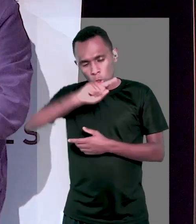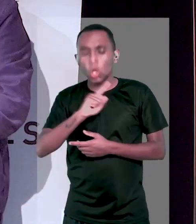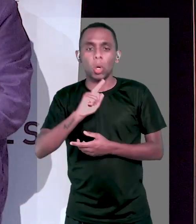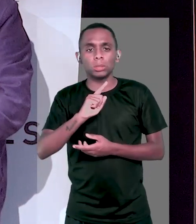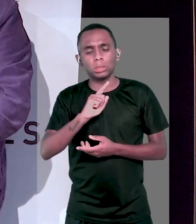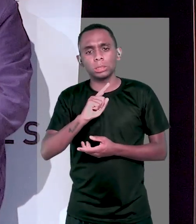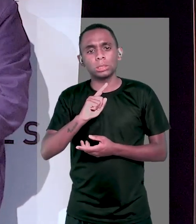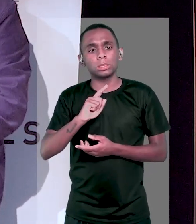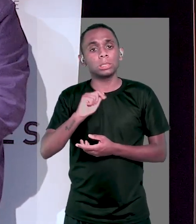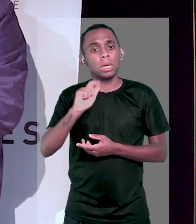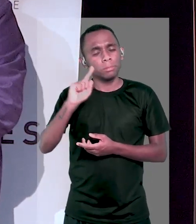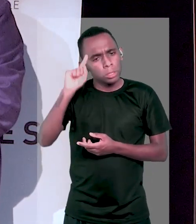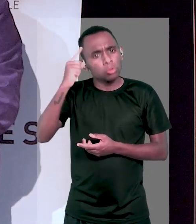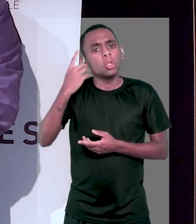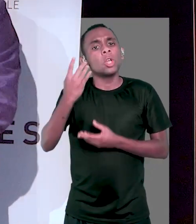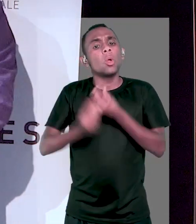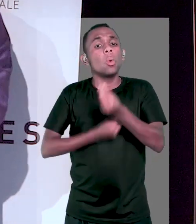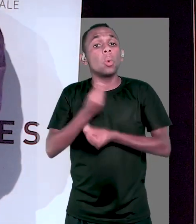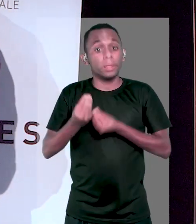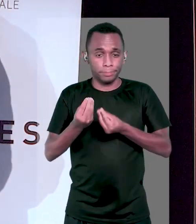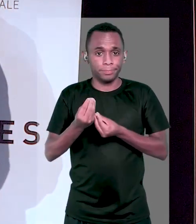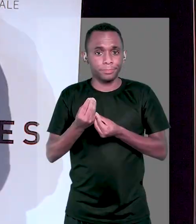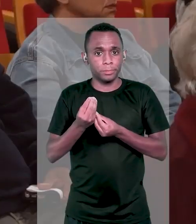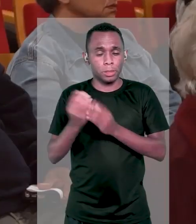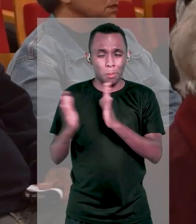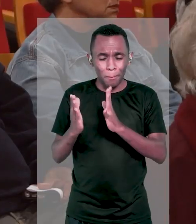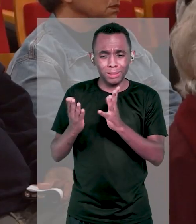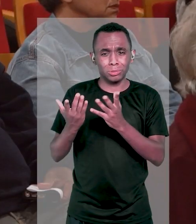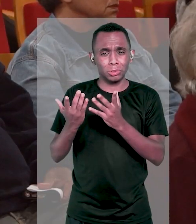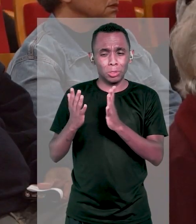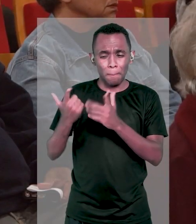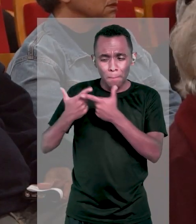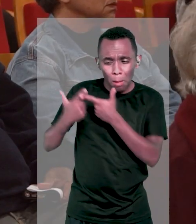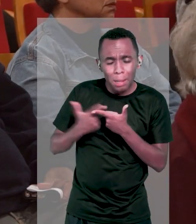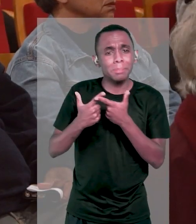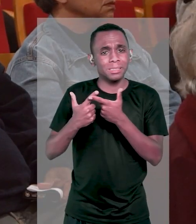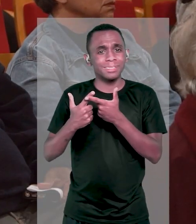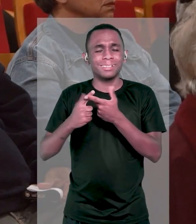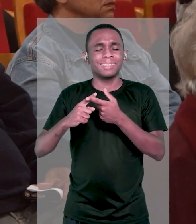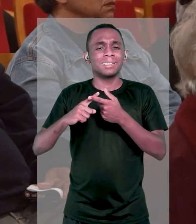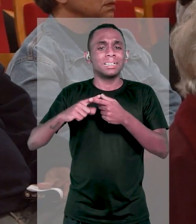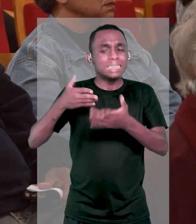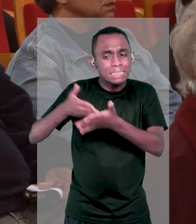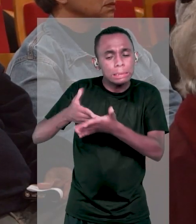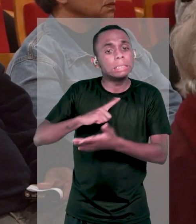É, da realidade... A plateia se mostra atenta ao discurso de Adalto.